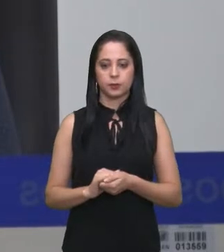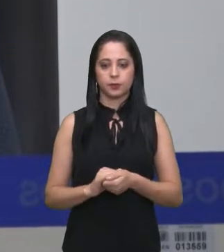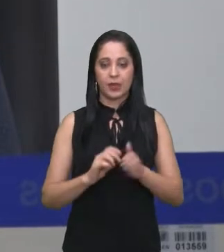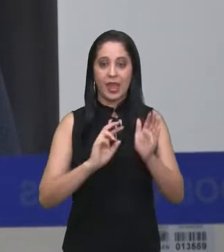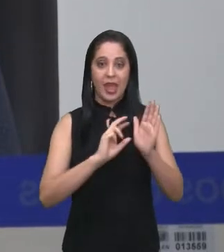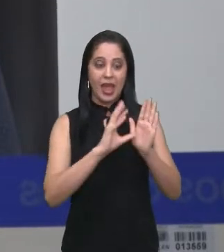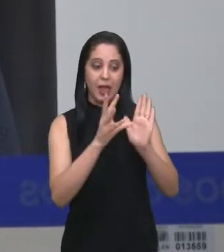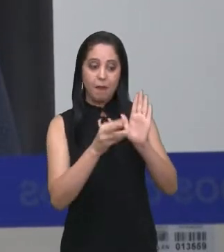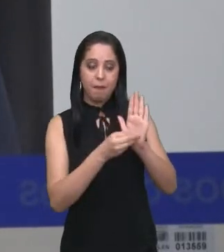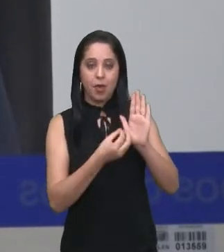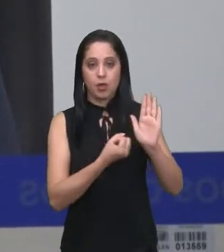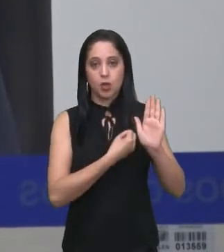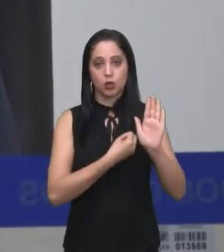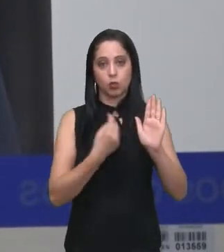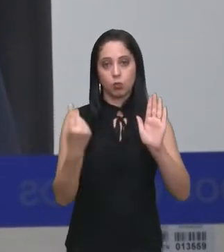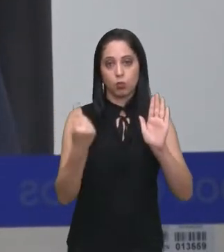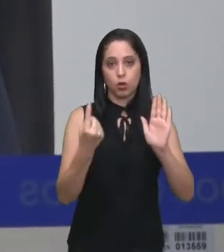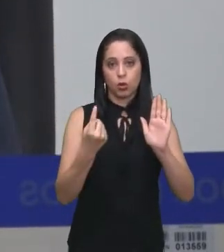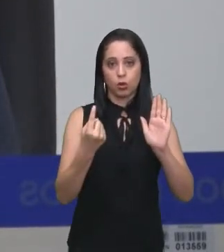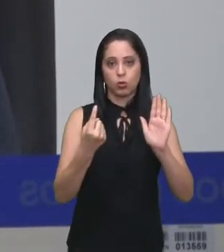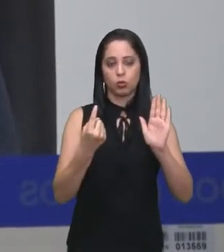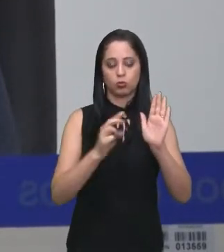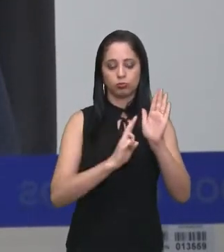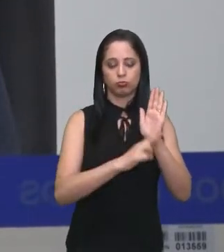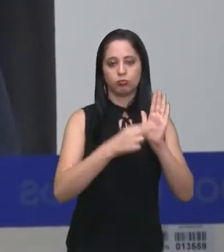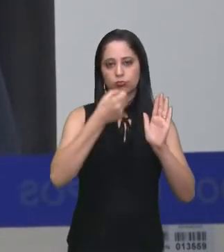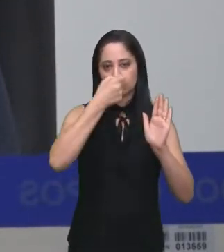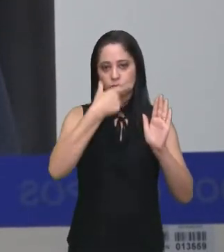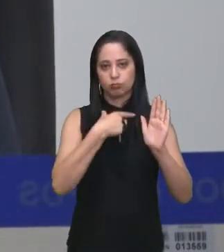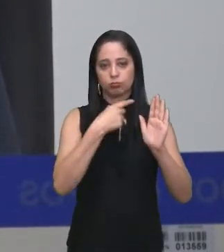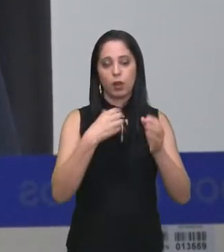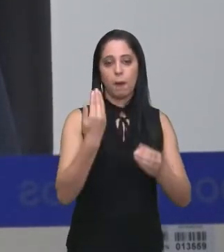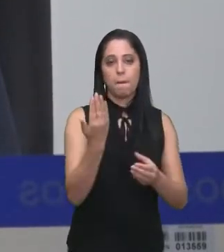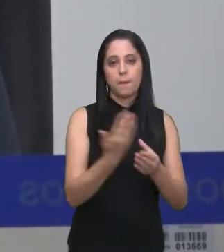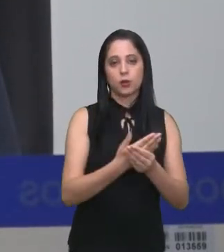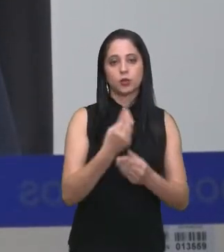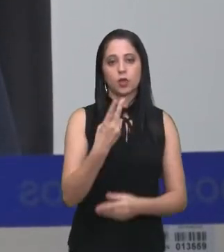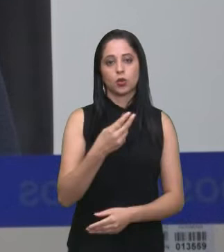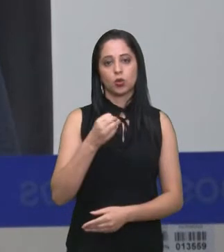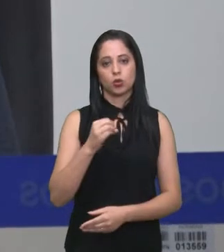Emenda número 1, de autoria do vereador Roberto do Eleve, ao processo número